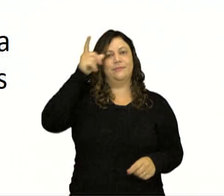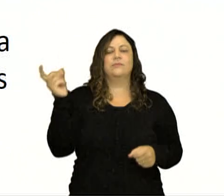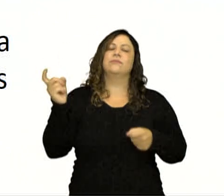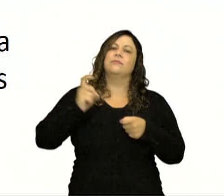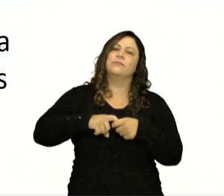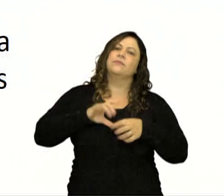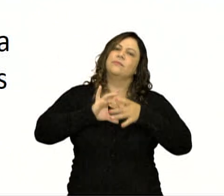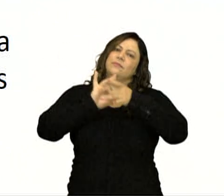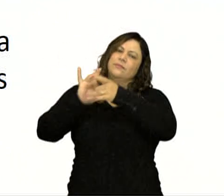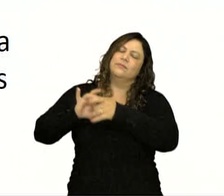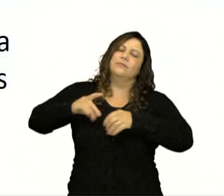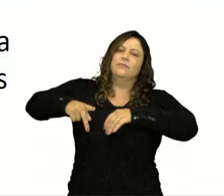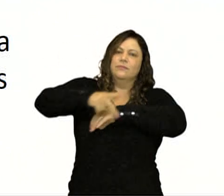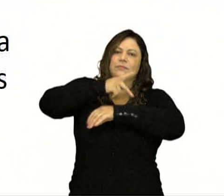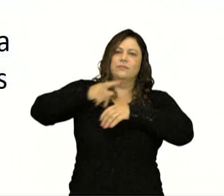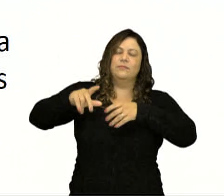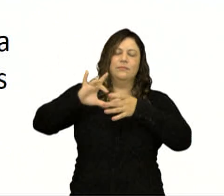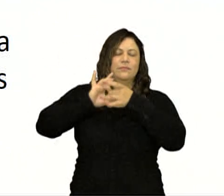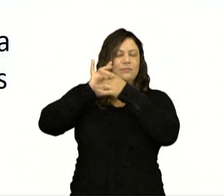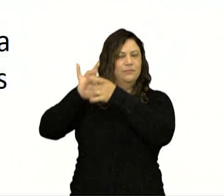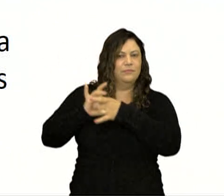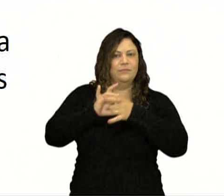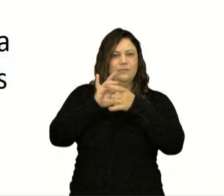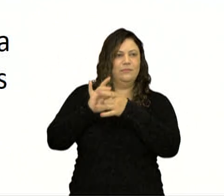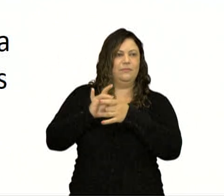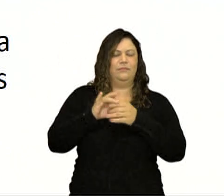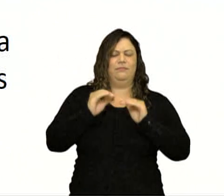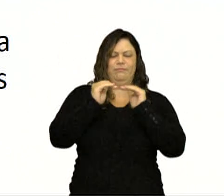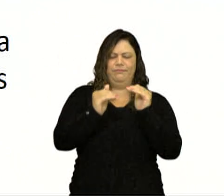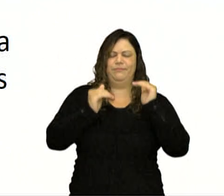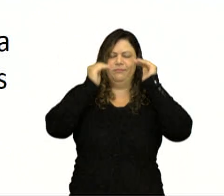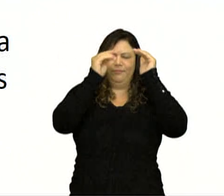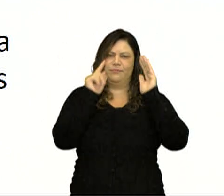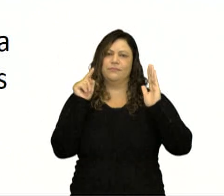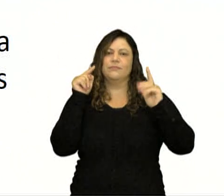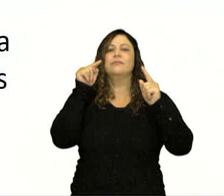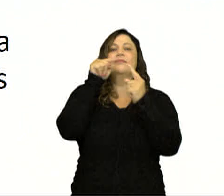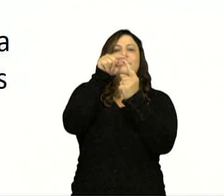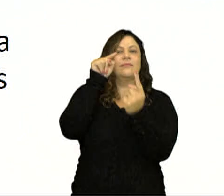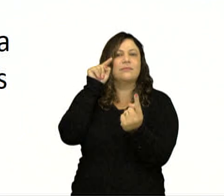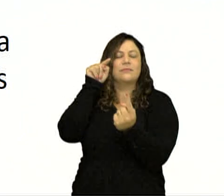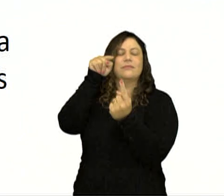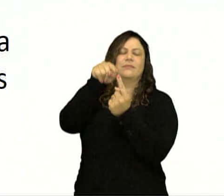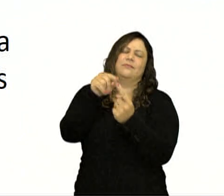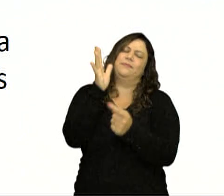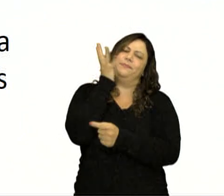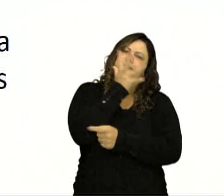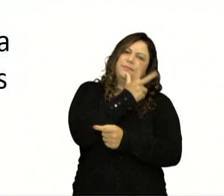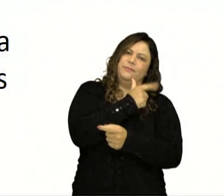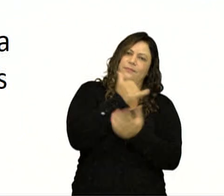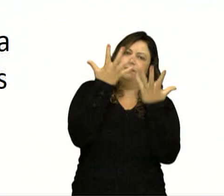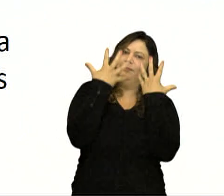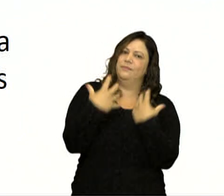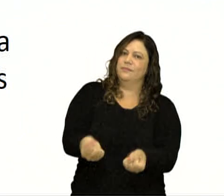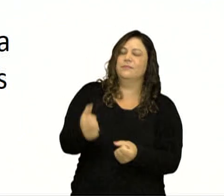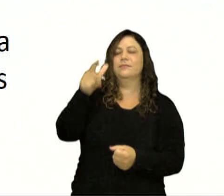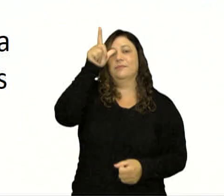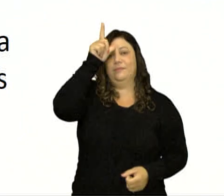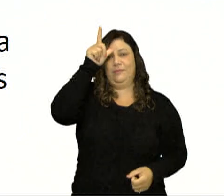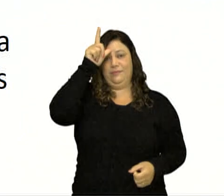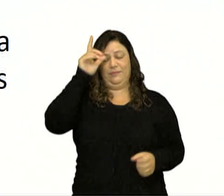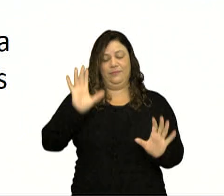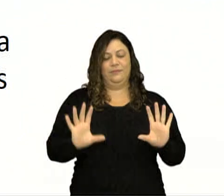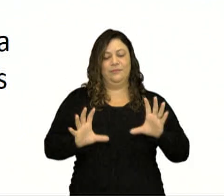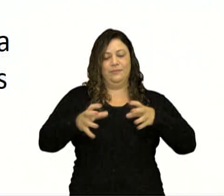atingir plenamente seus objetivos, isso por vários motivos. Entre eles, a demora para aceitar a participação da Alemanha,